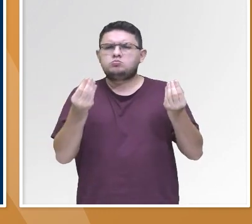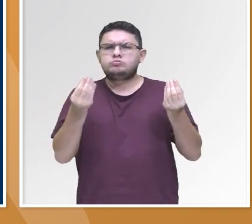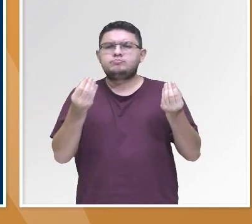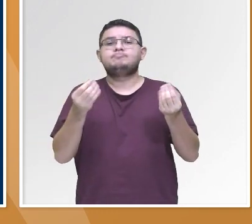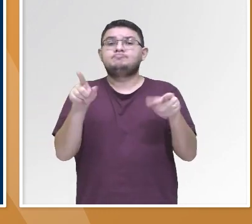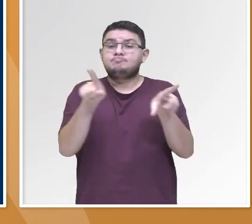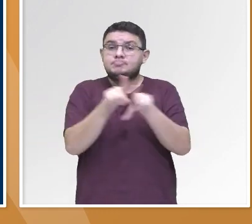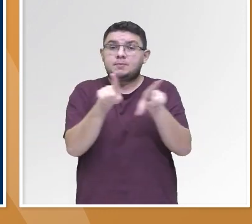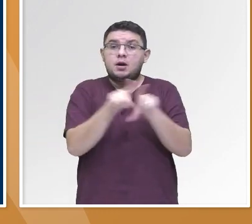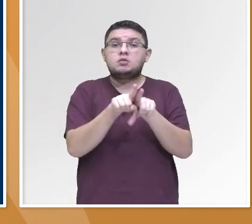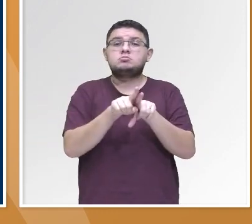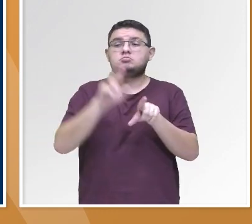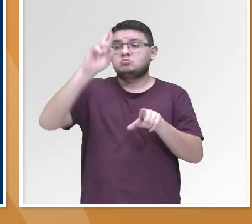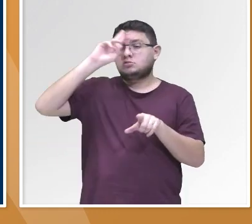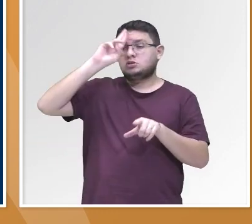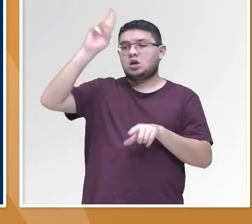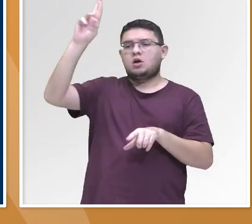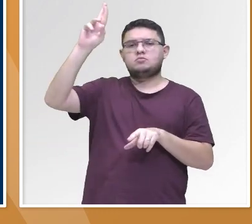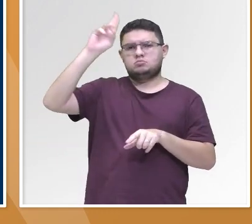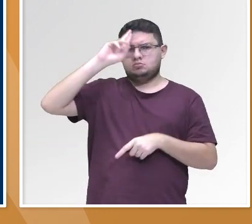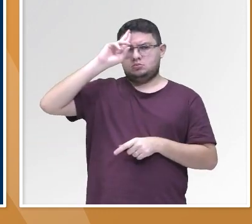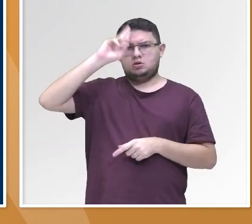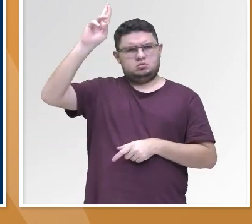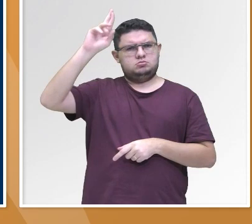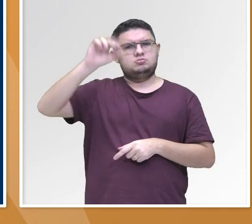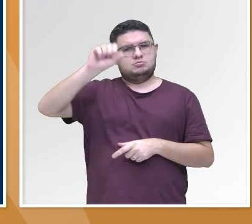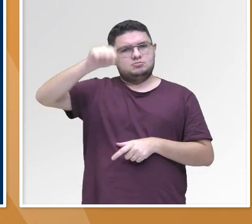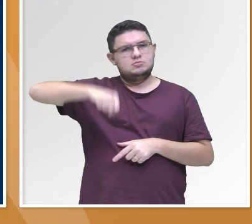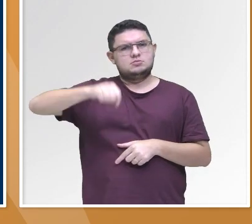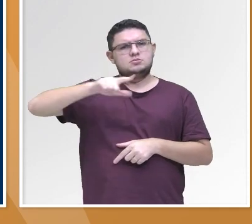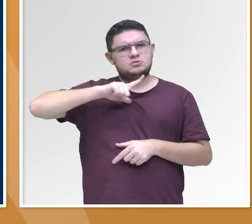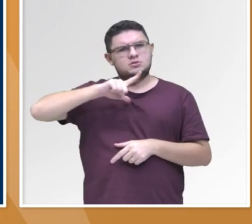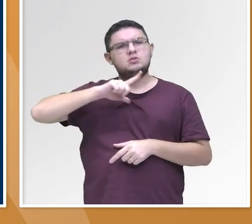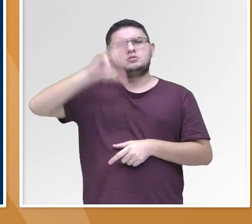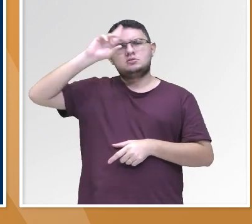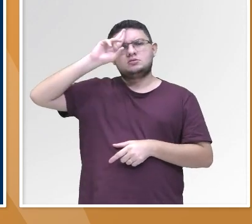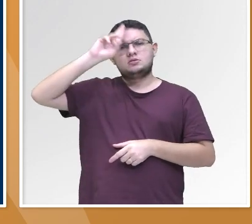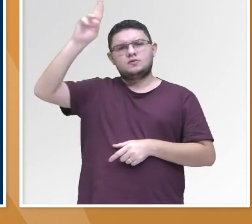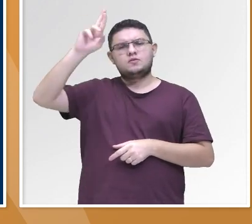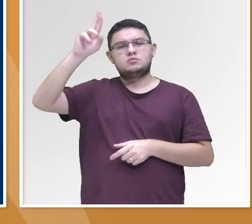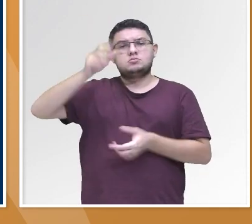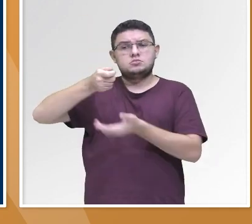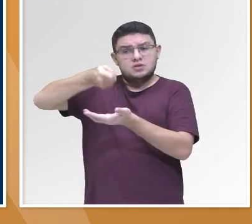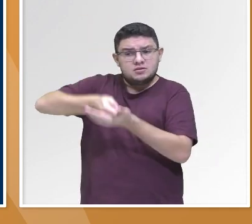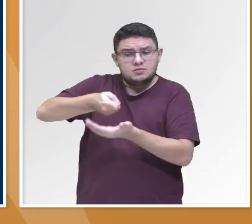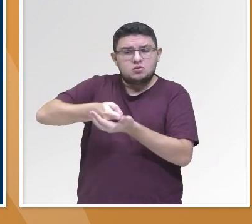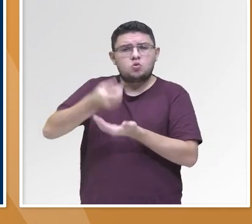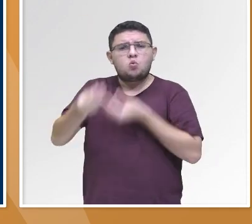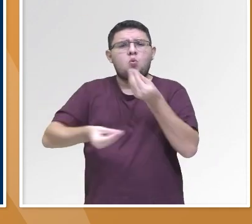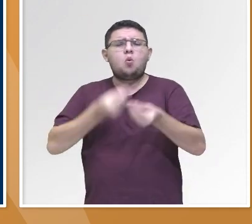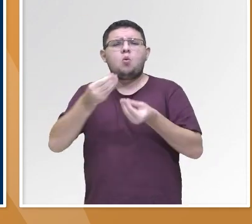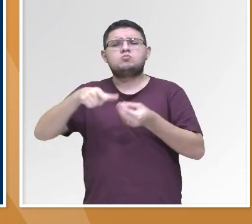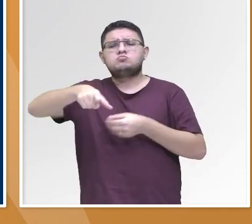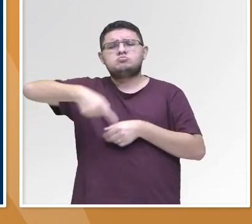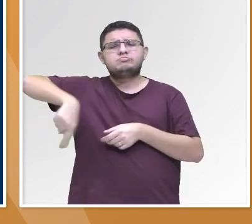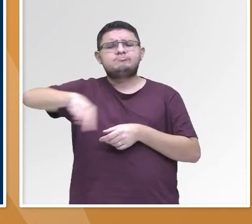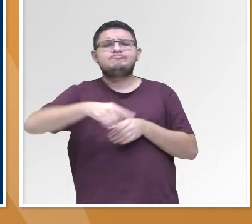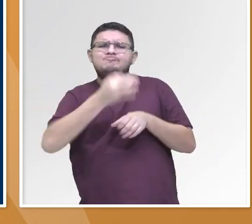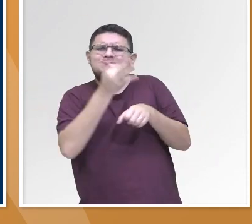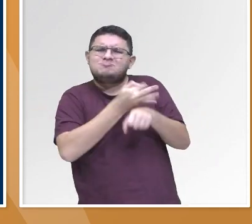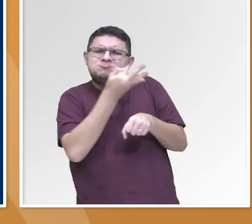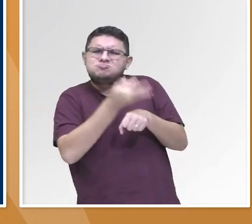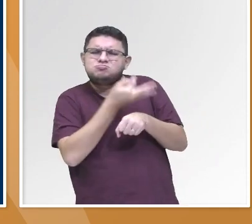tinham donos, vamos colocar nesses termos, que a vida que eles queriam lhes impor, como era que eles resistiam, que maneiras de fugir